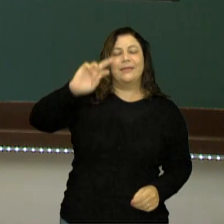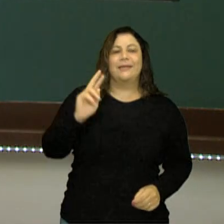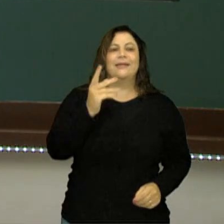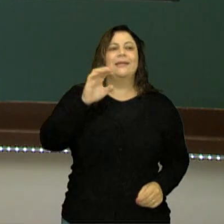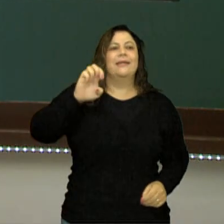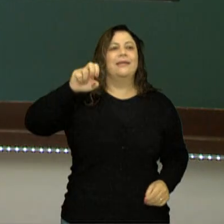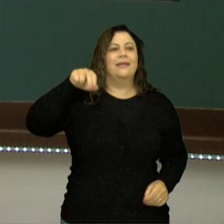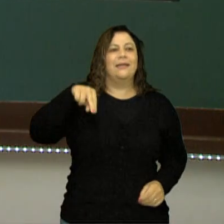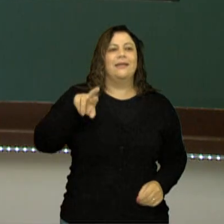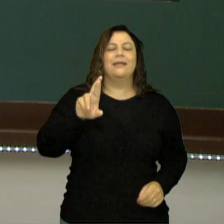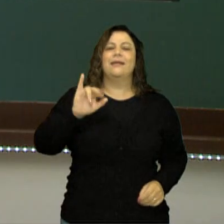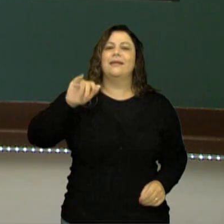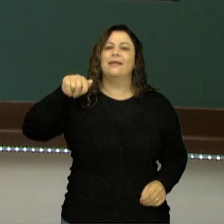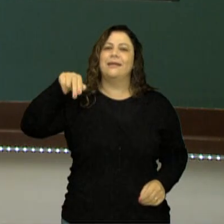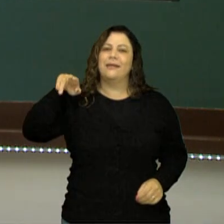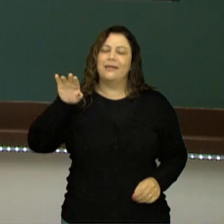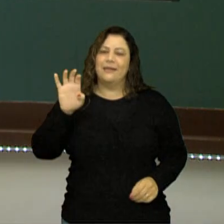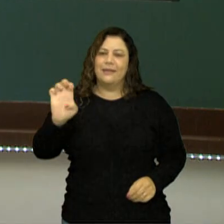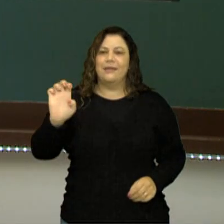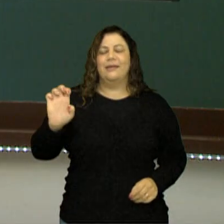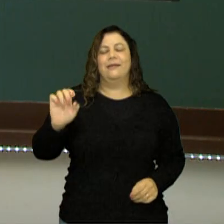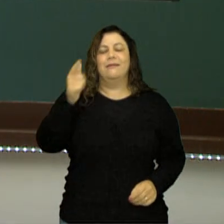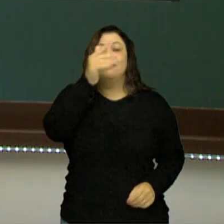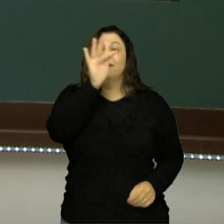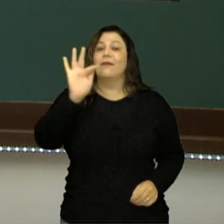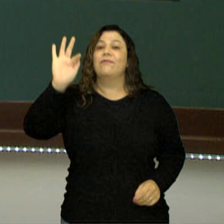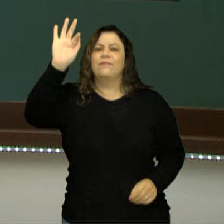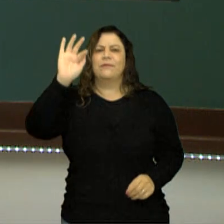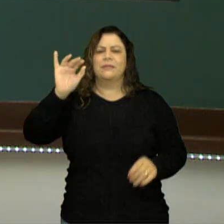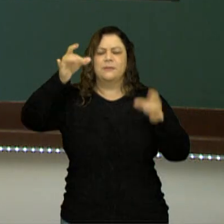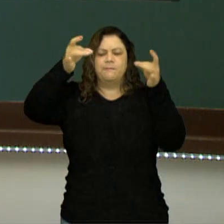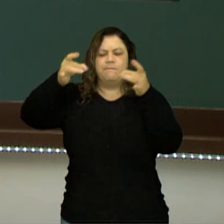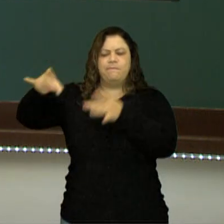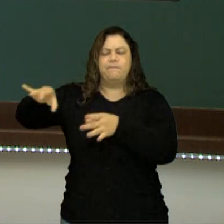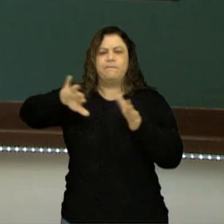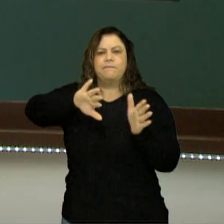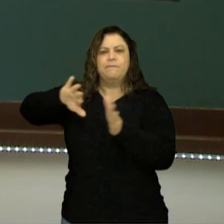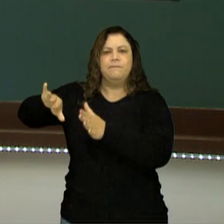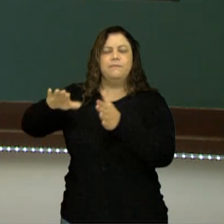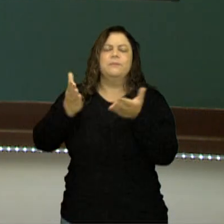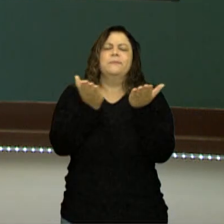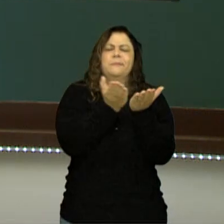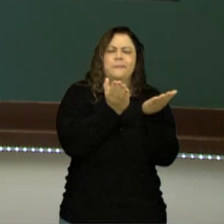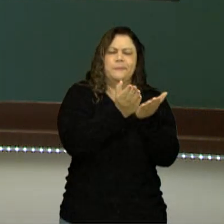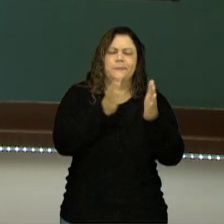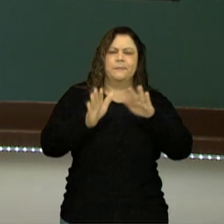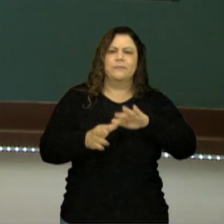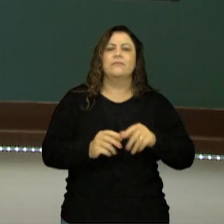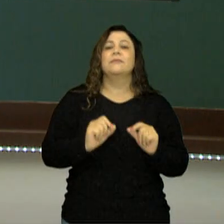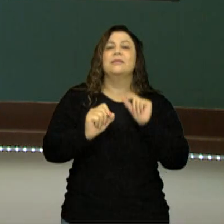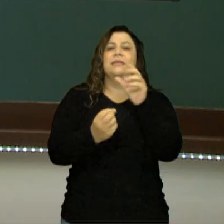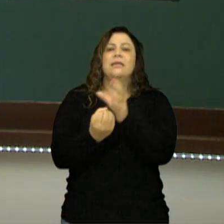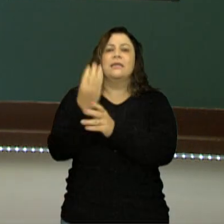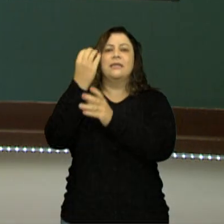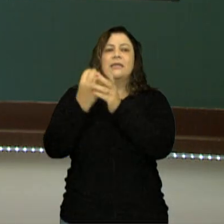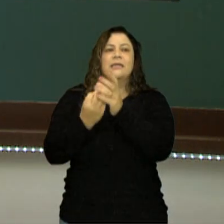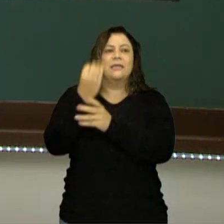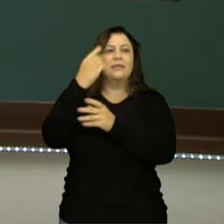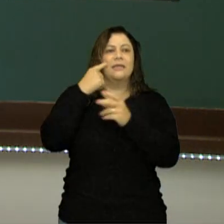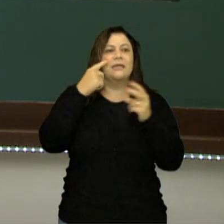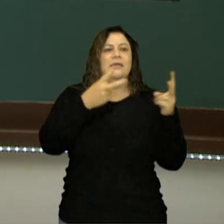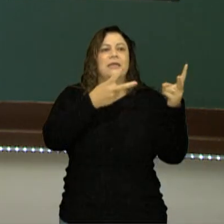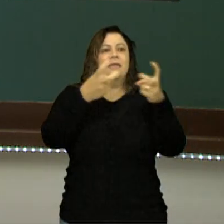na França, né? E ele renuncia ao protestantismo e cria o Edito de Nantes,